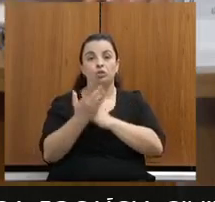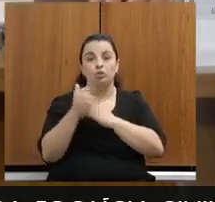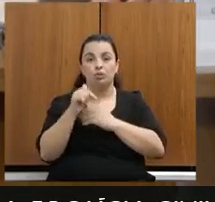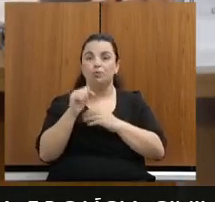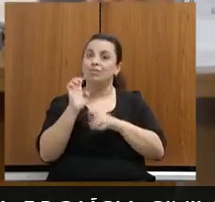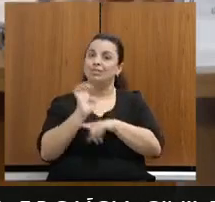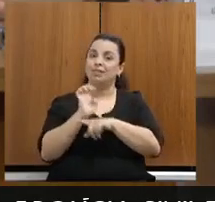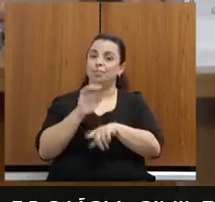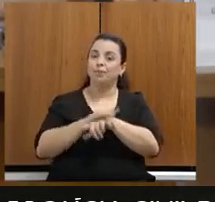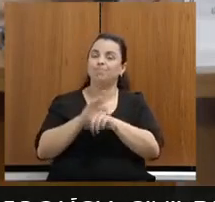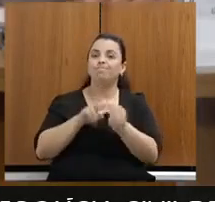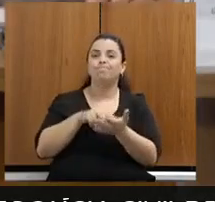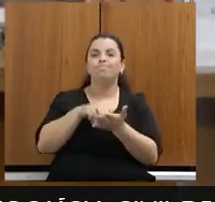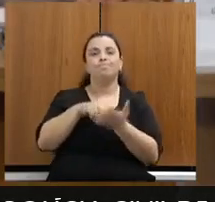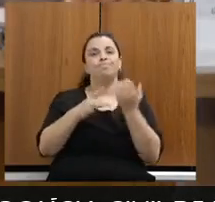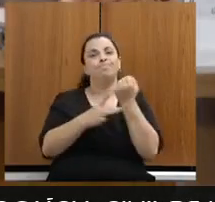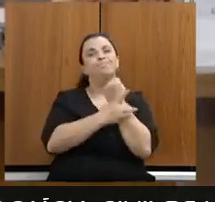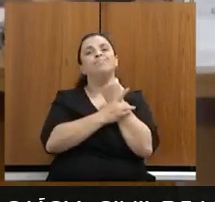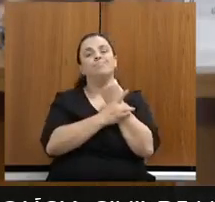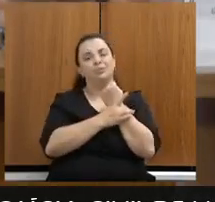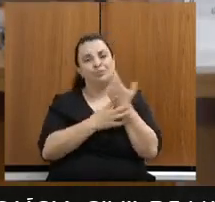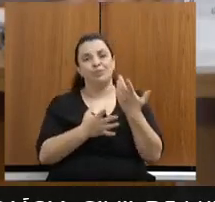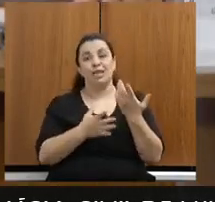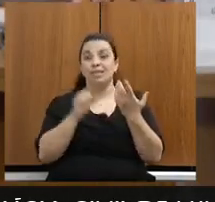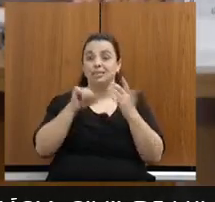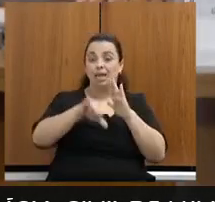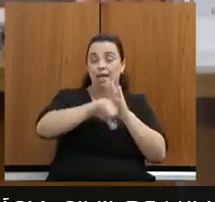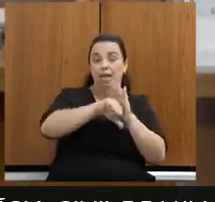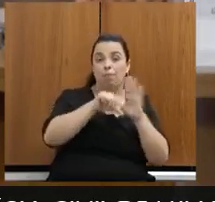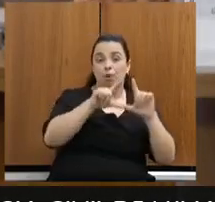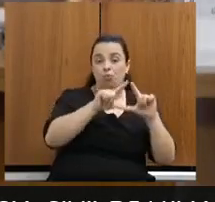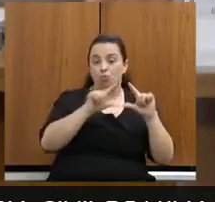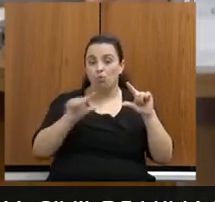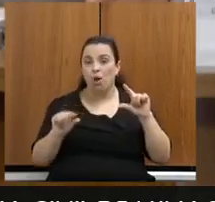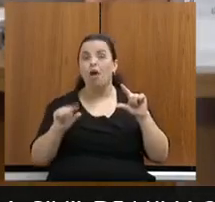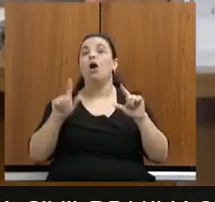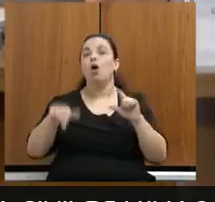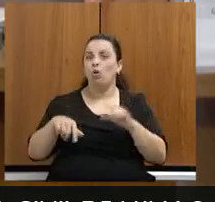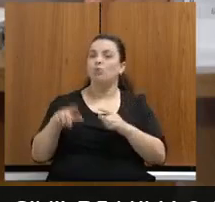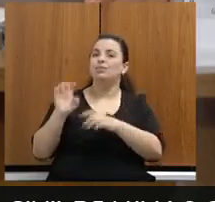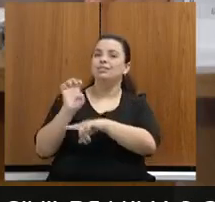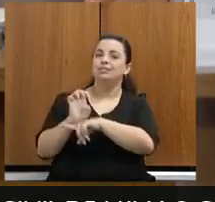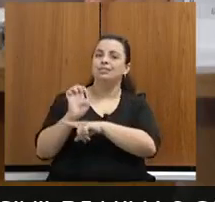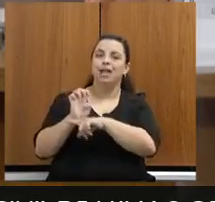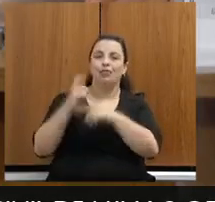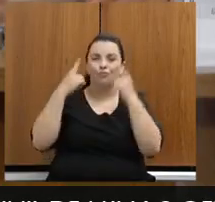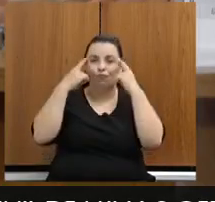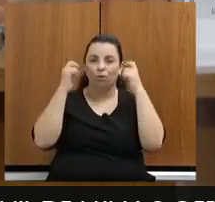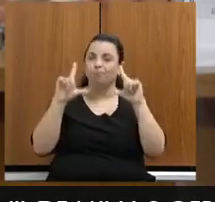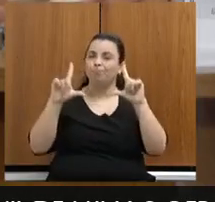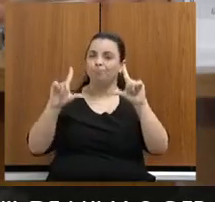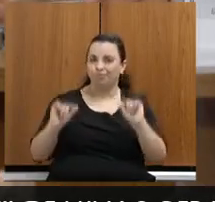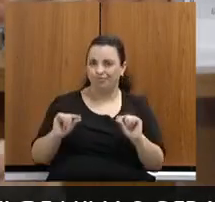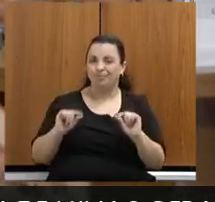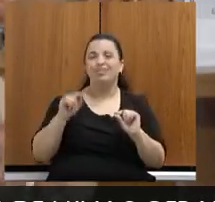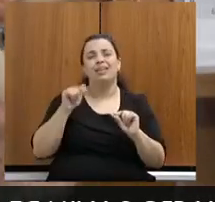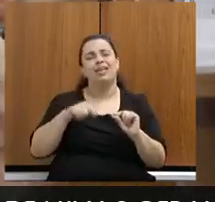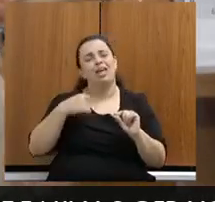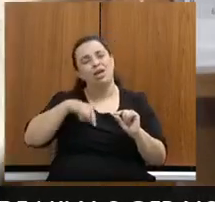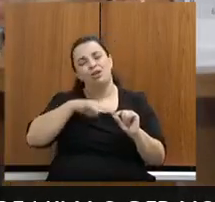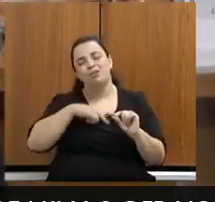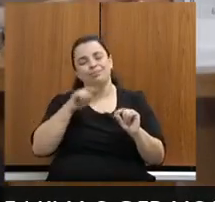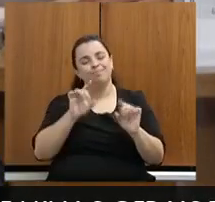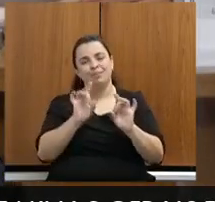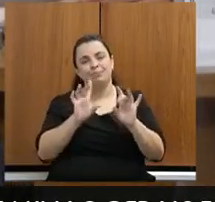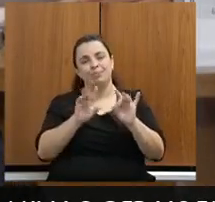então quanto menos crimes né menos violentas estar então a prevenção para nós a secretaria realmente essa é a nossa menina